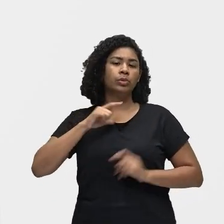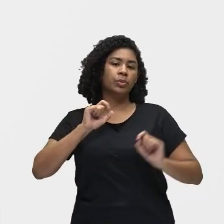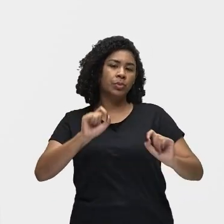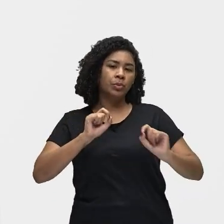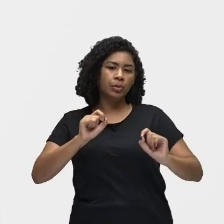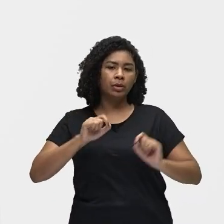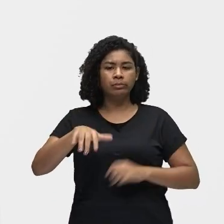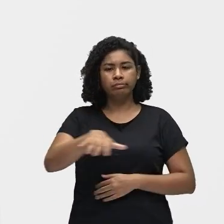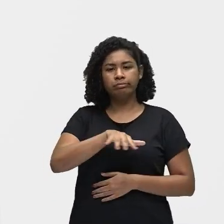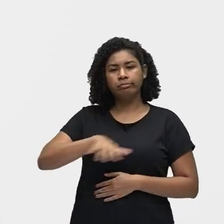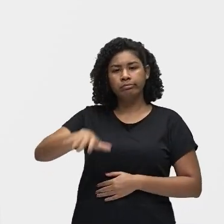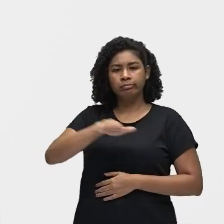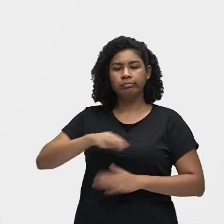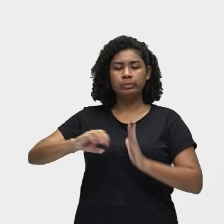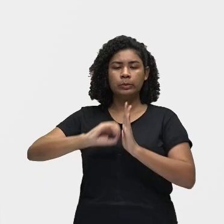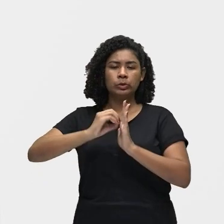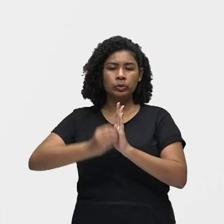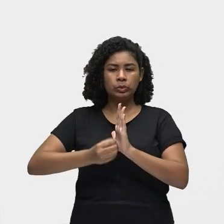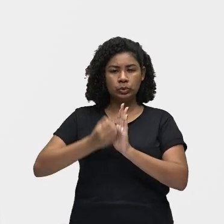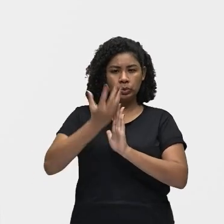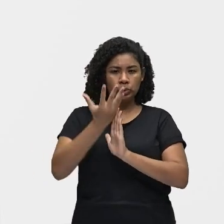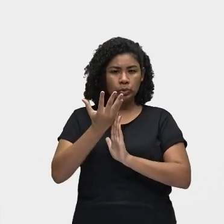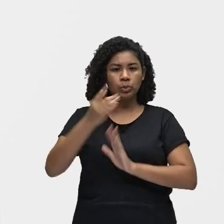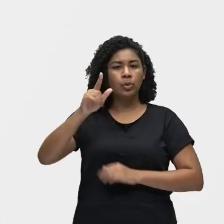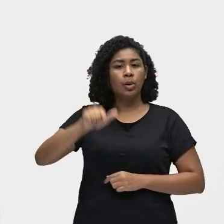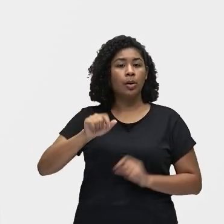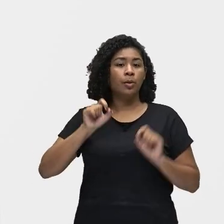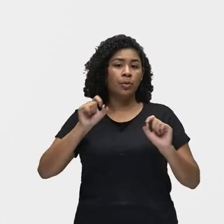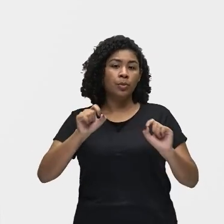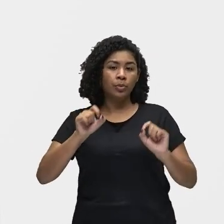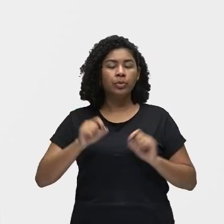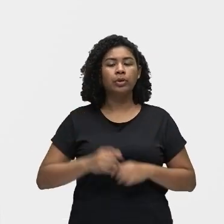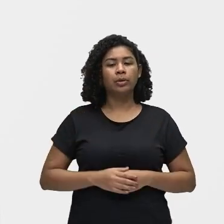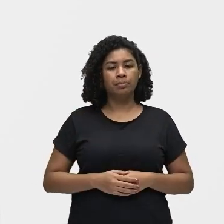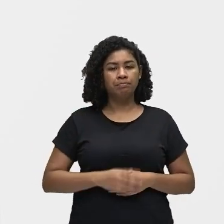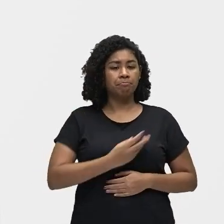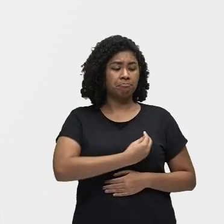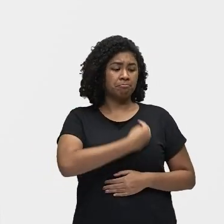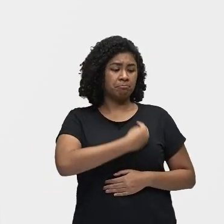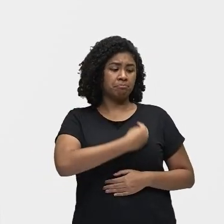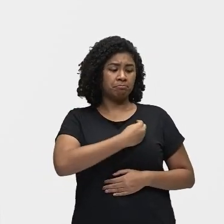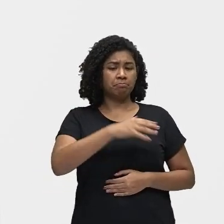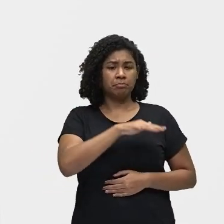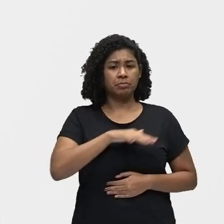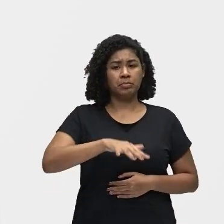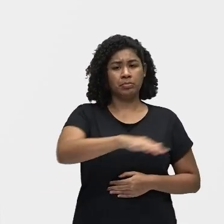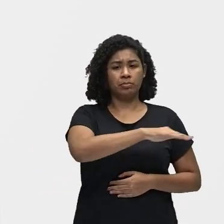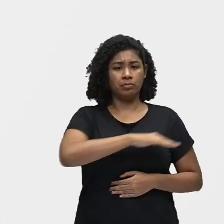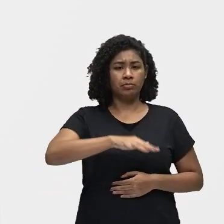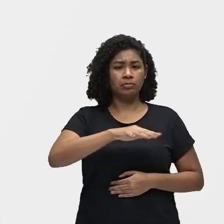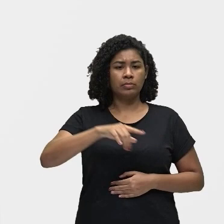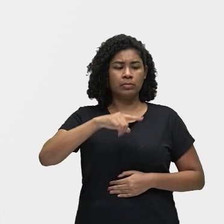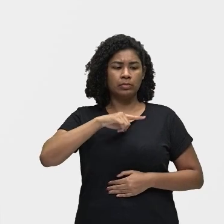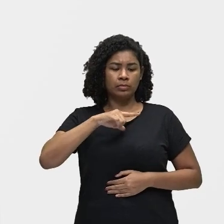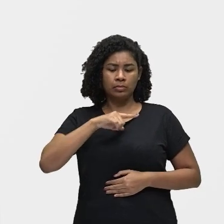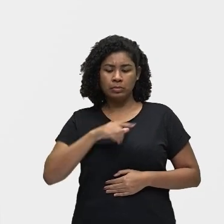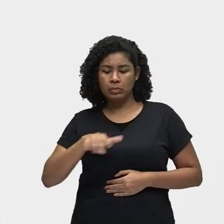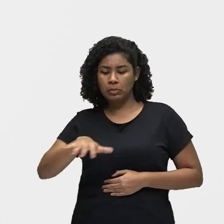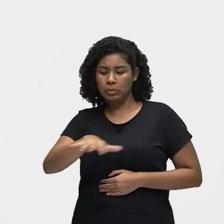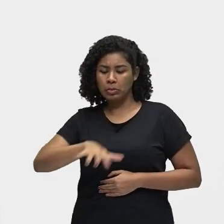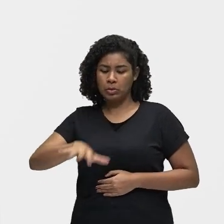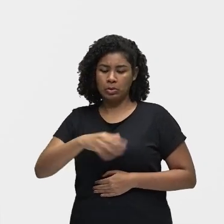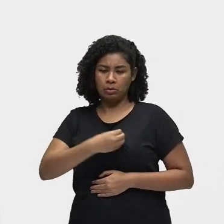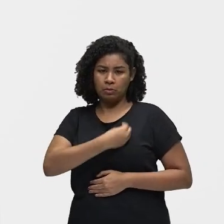são os efeitos que os organismos em uma comunidade têm um sobre o outro.